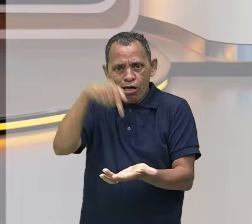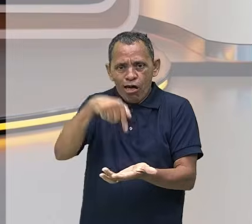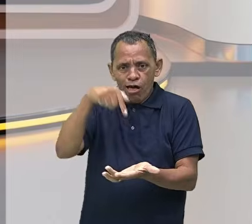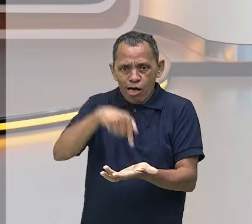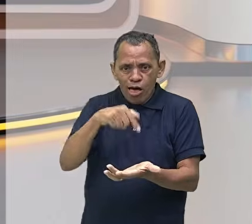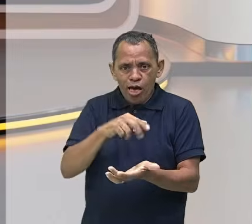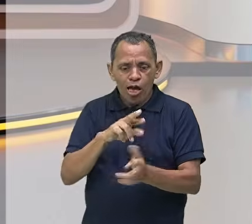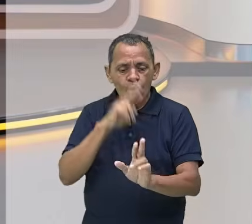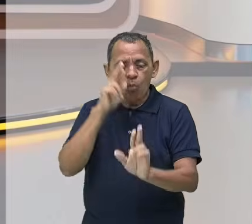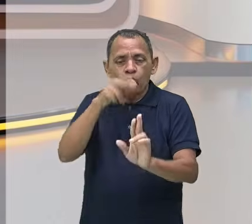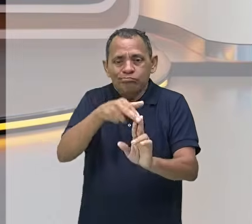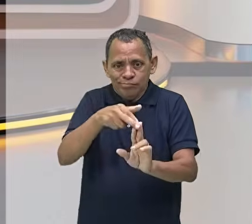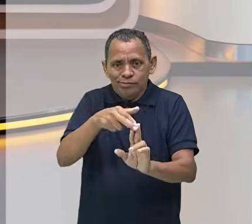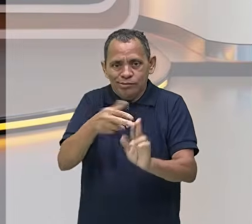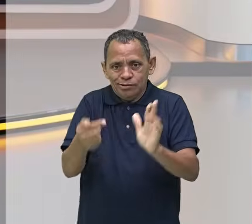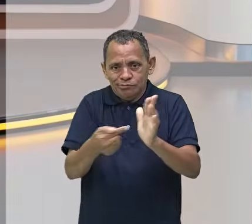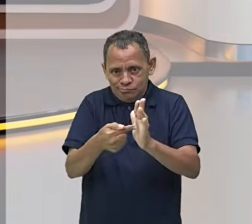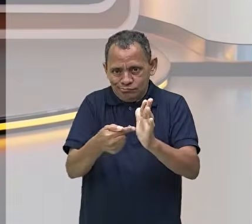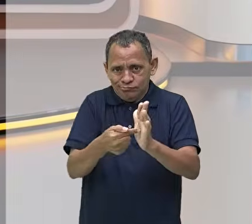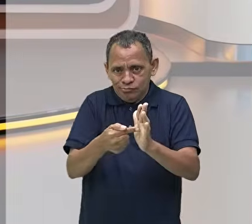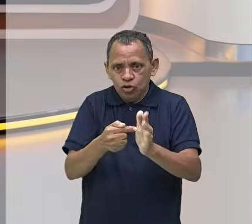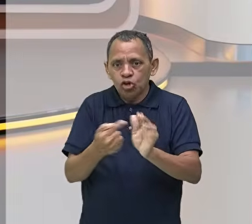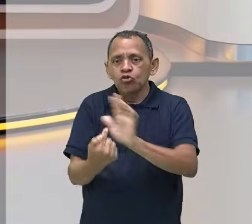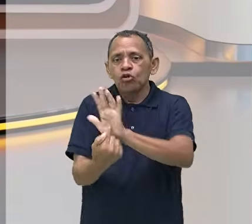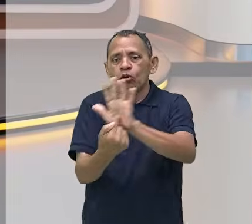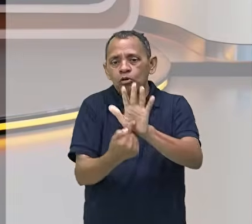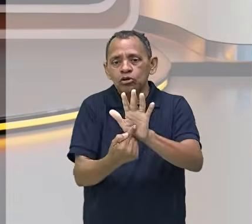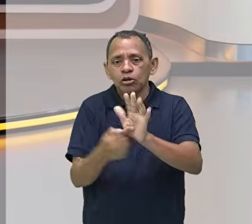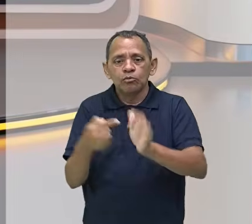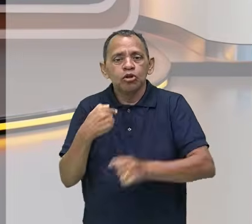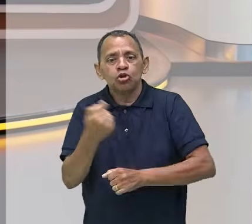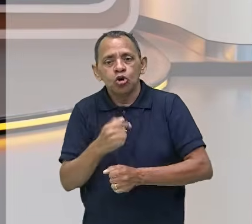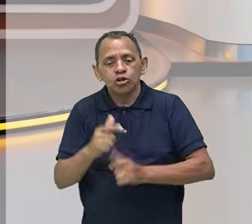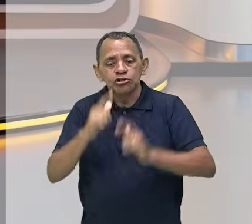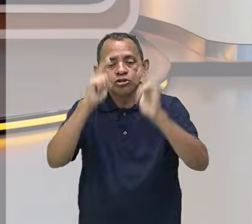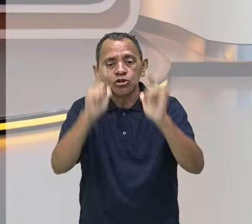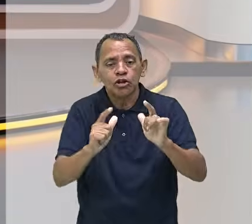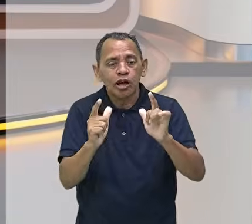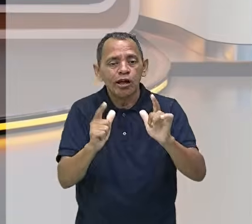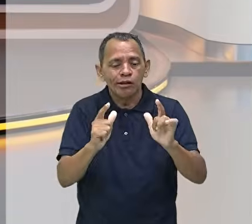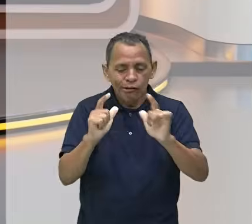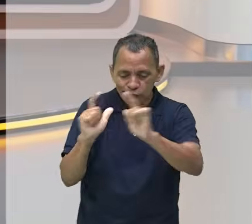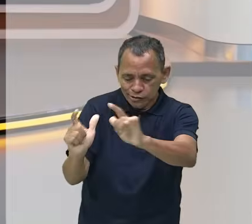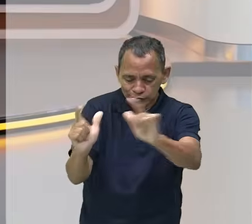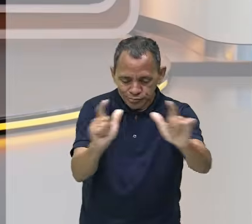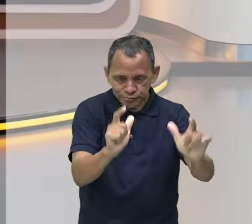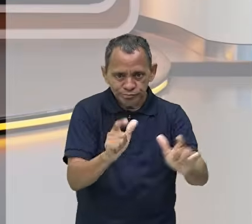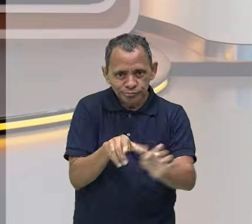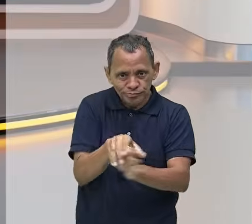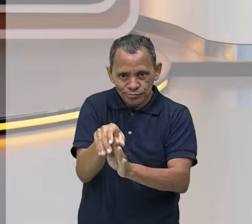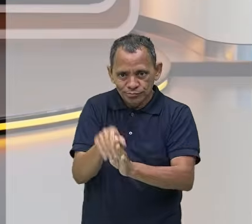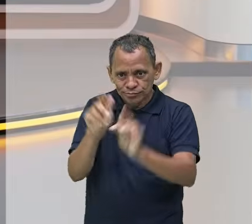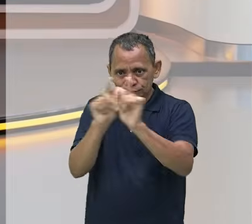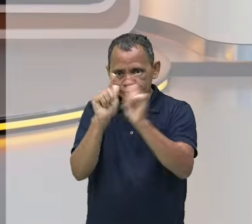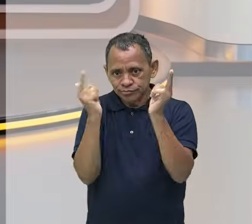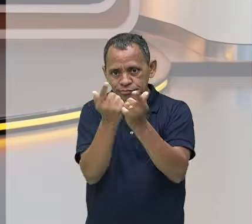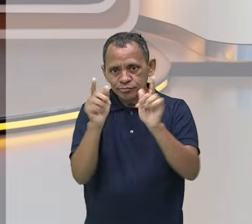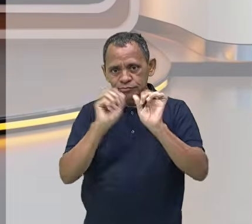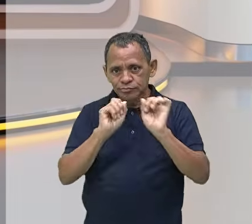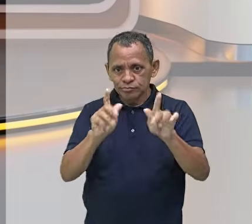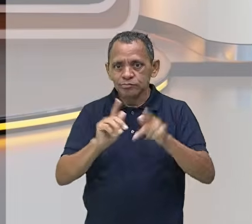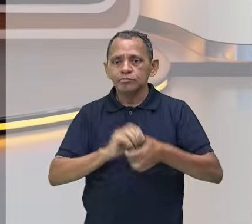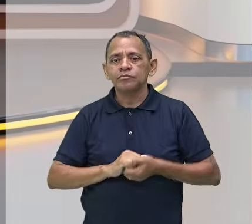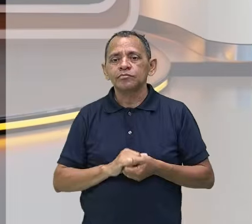daquela pessoa que vai colocar para a gente ali a localização e a orientação geográfica, tá bom? Mas a